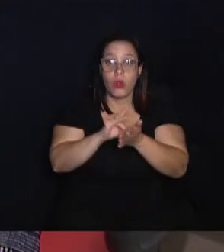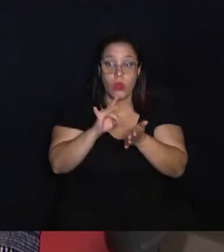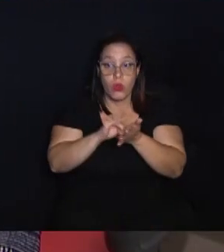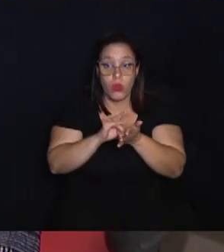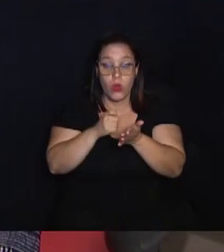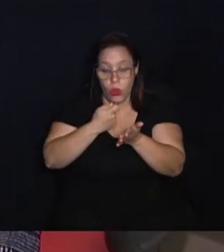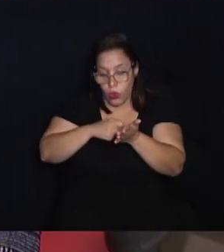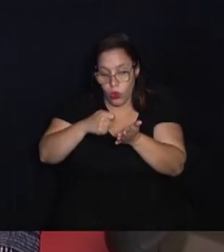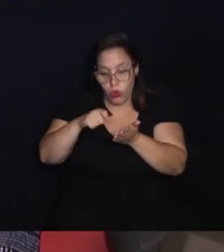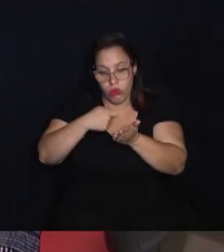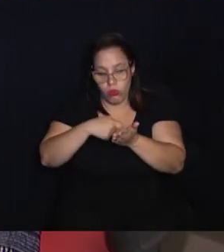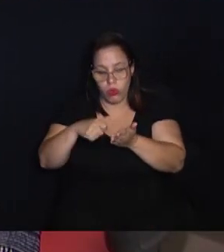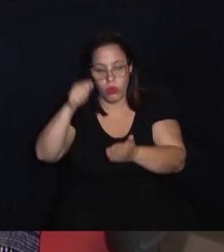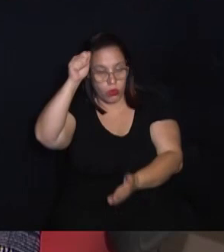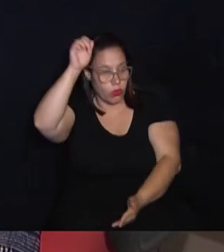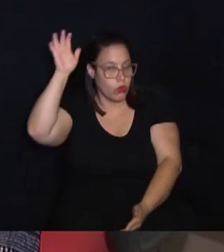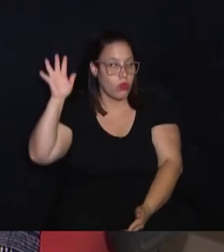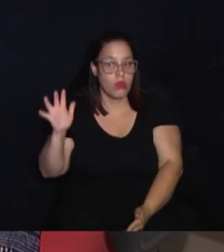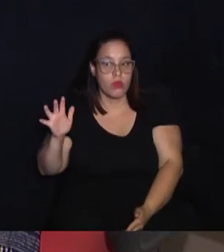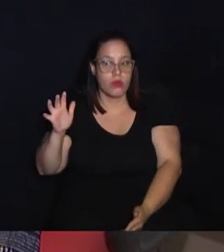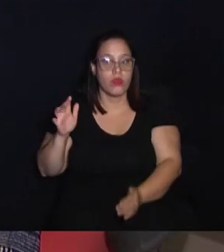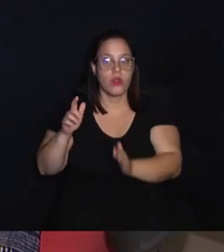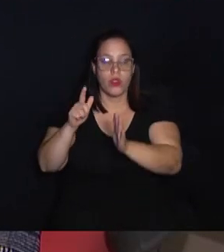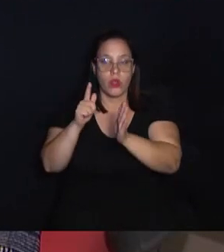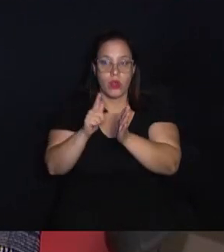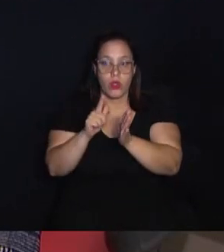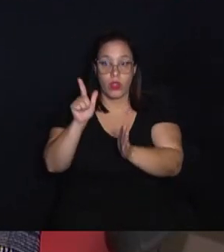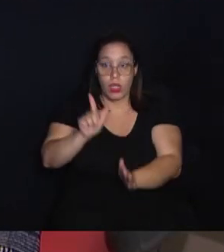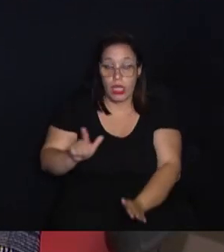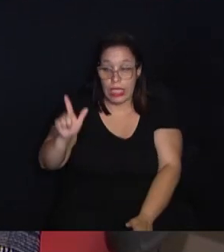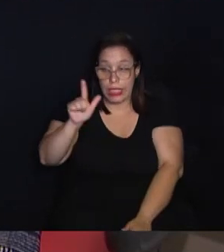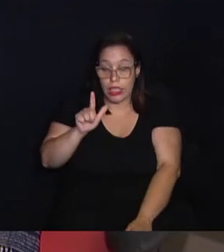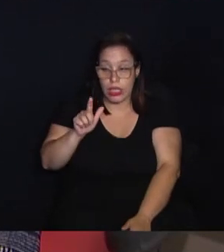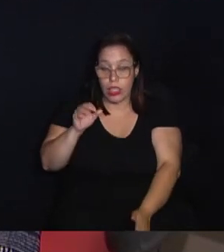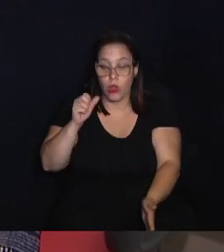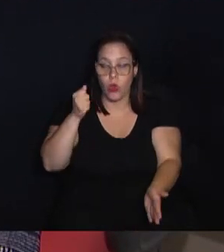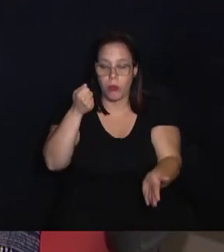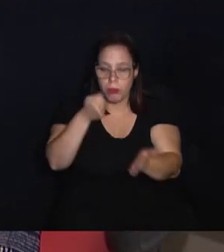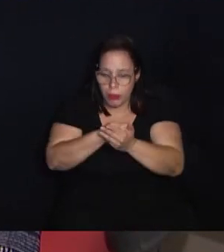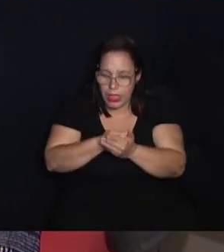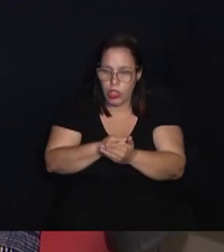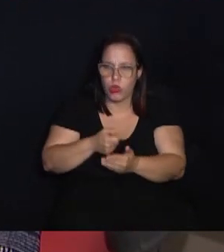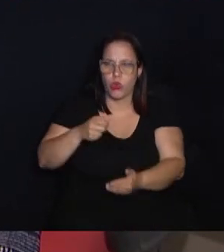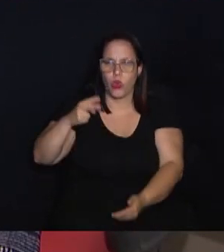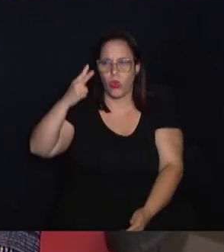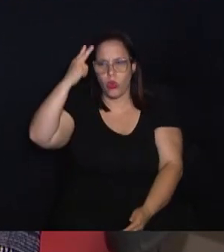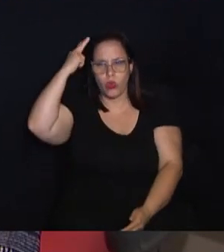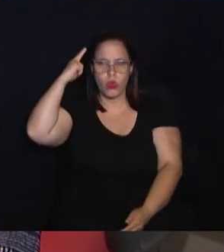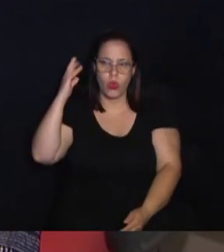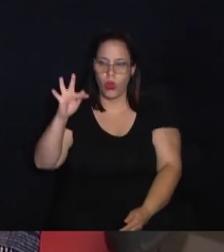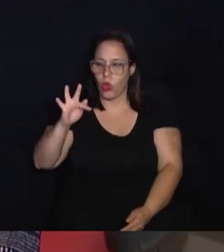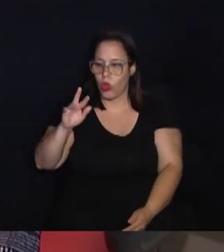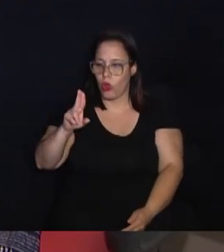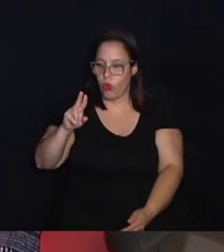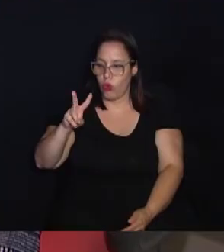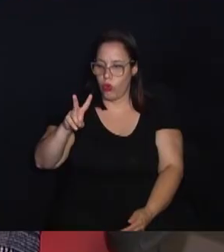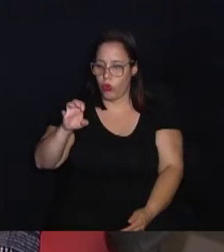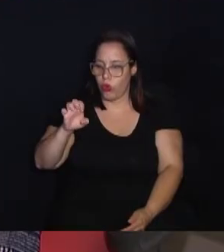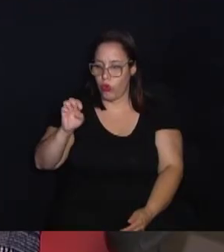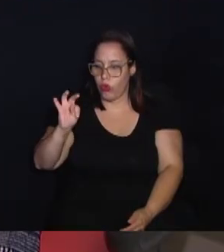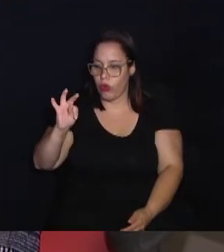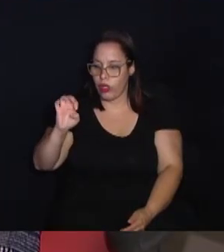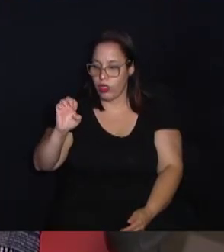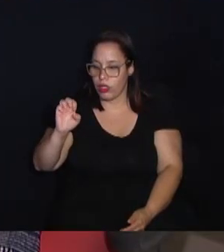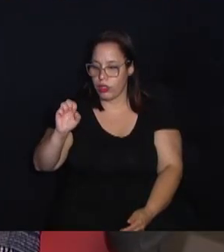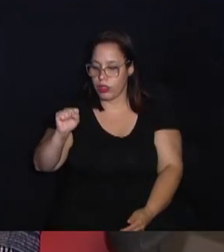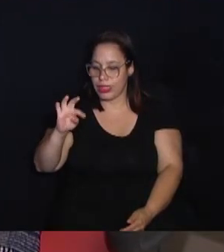autores e autoras africanas na lista de leituras obrigatórias para o vestibular ou para a FUVEST. Enfim, no caso aqui da Unicamp, a gente